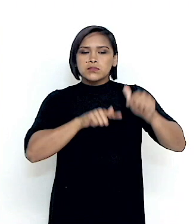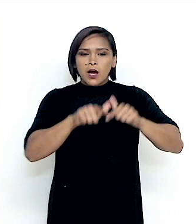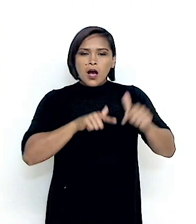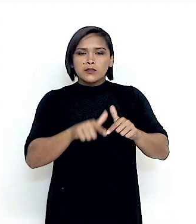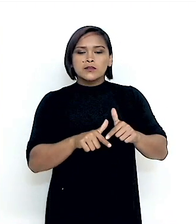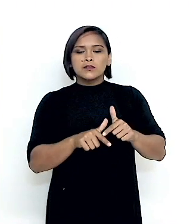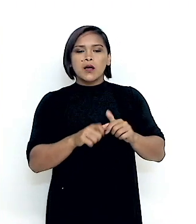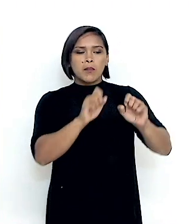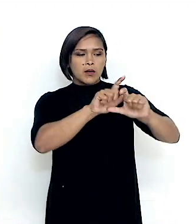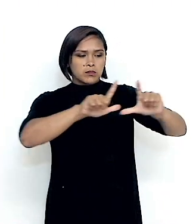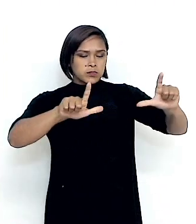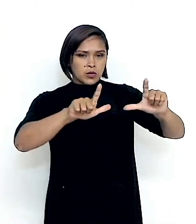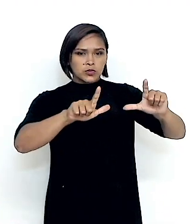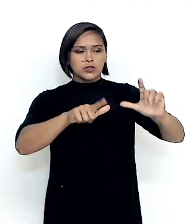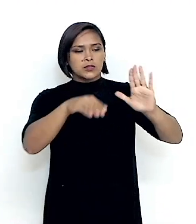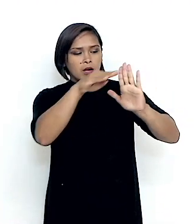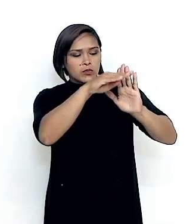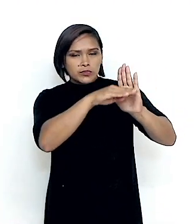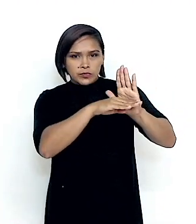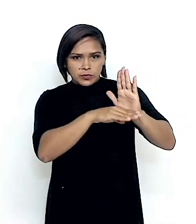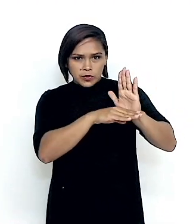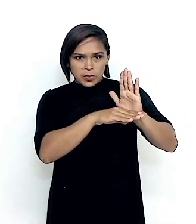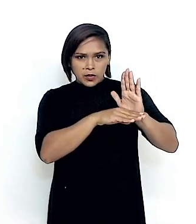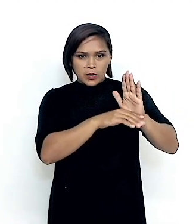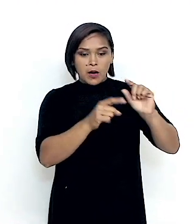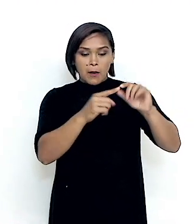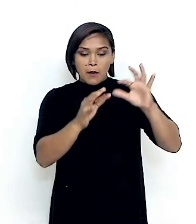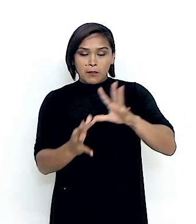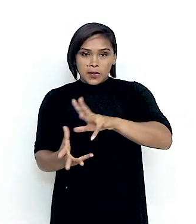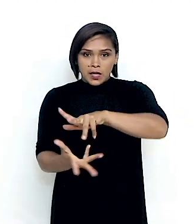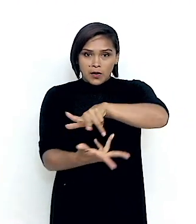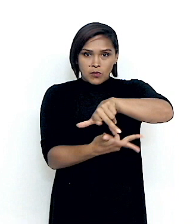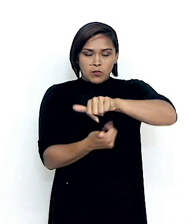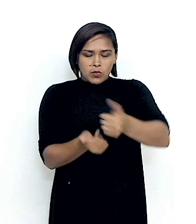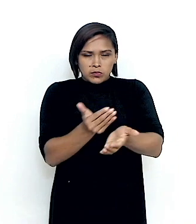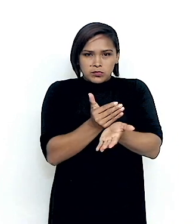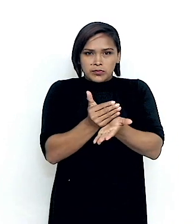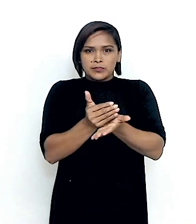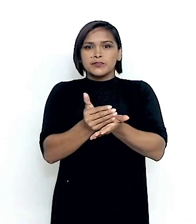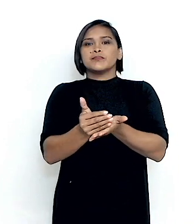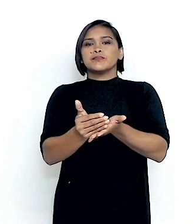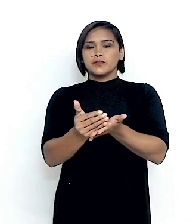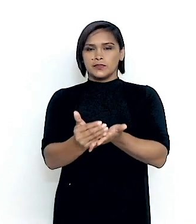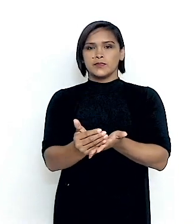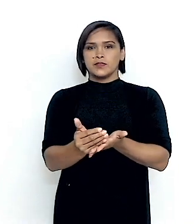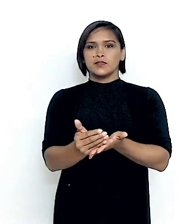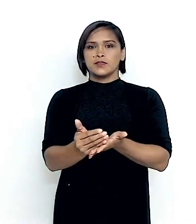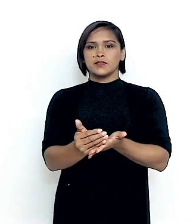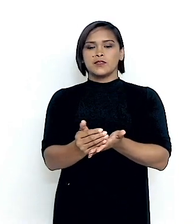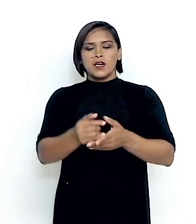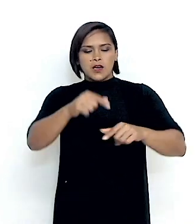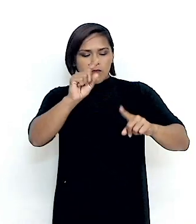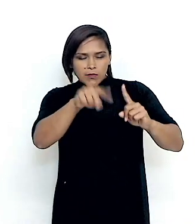de projeção, de prognósticos para o mundo que se anuncia e que foi golpeado